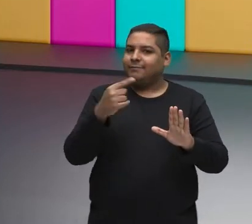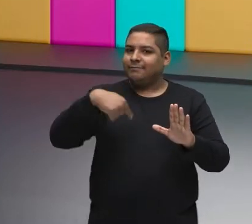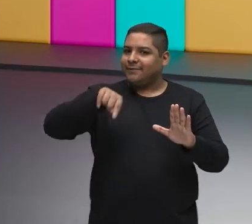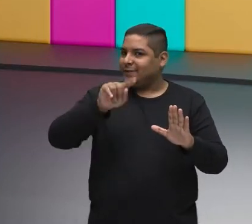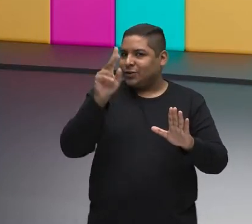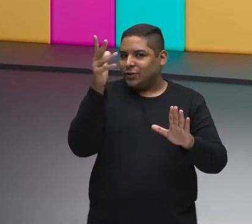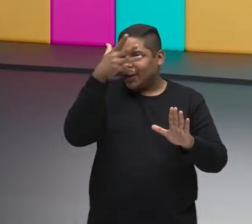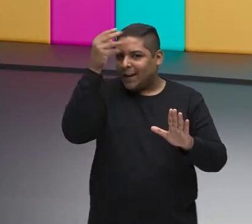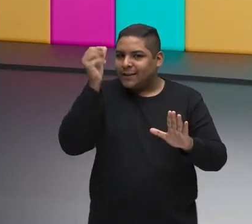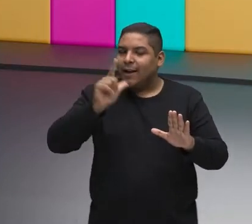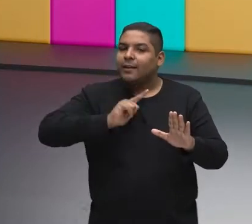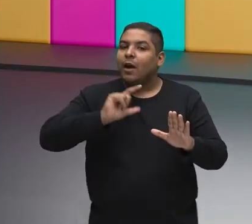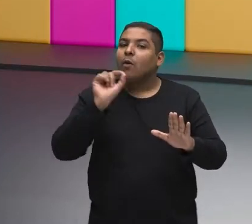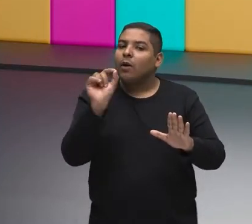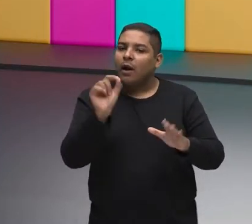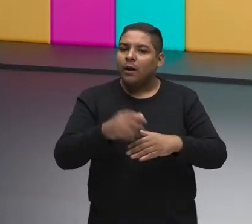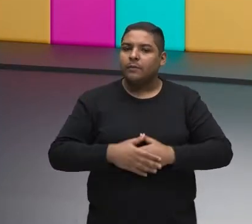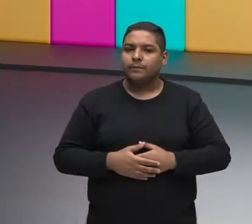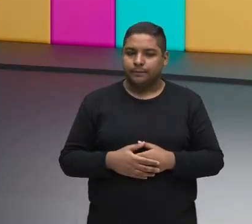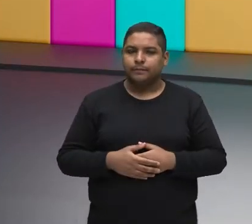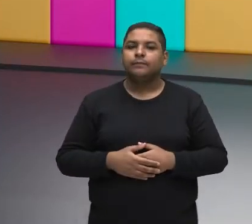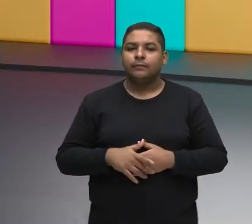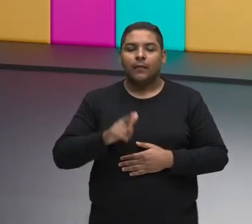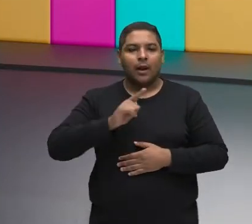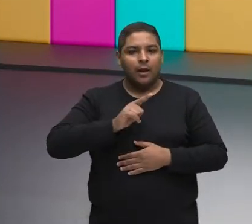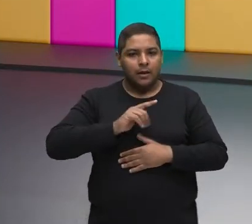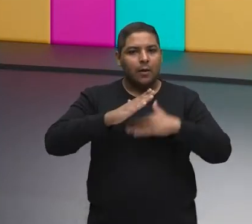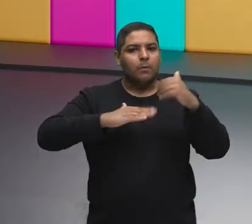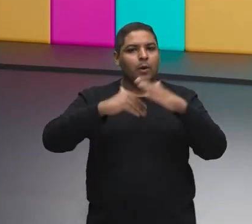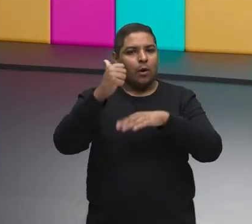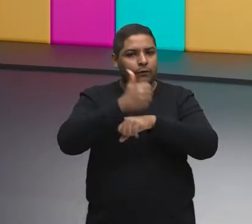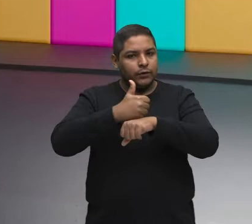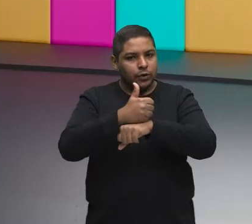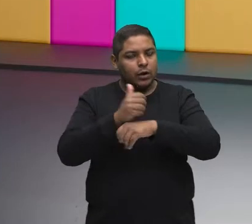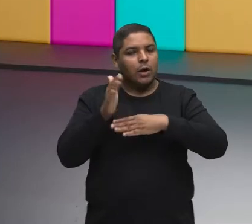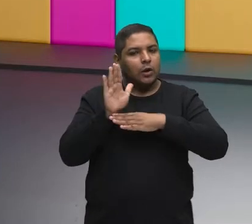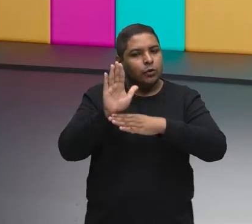que também tem um profissional que pode colaborar pela sua saúde,